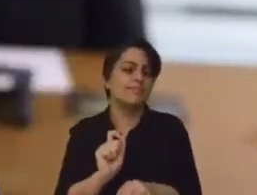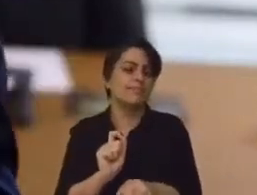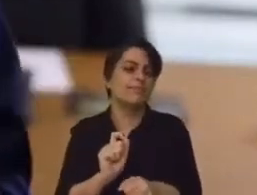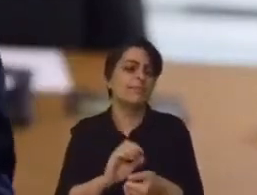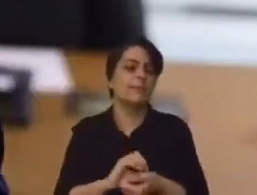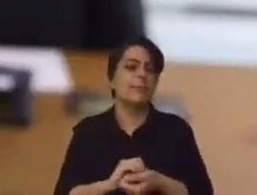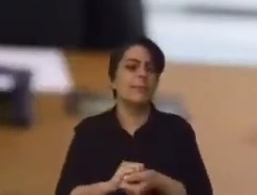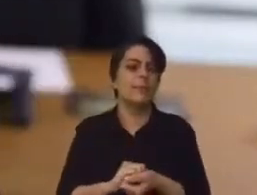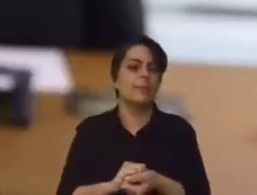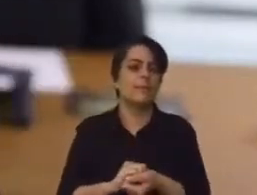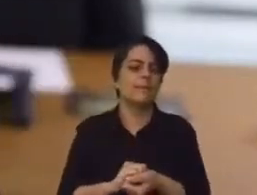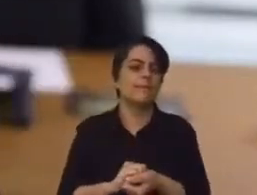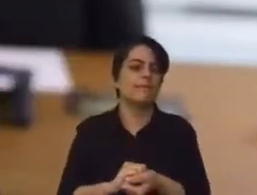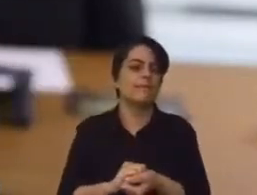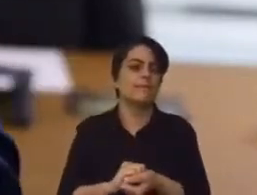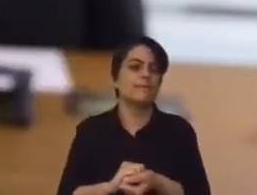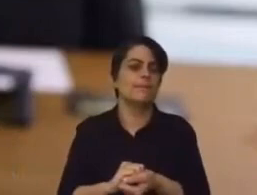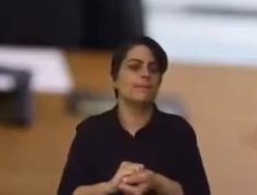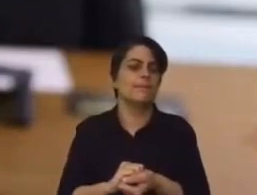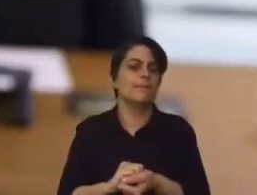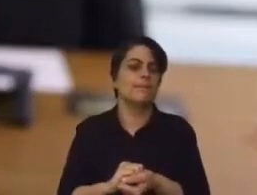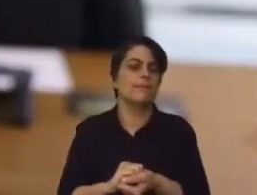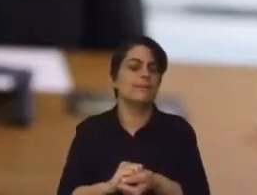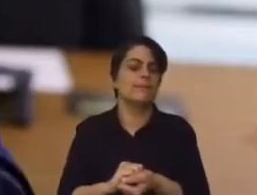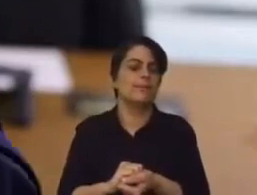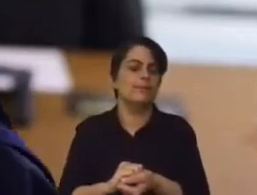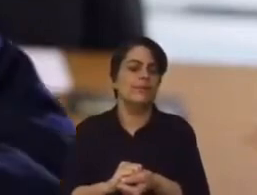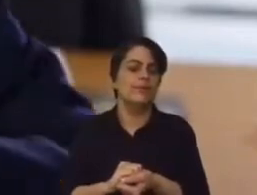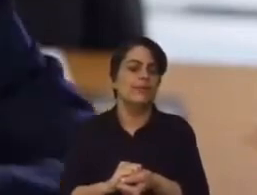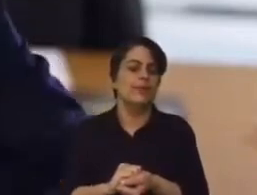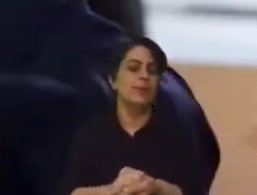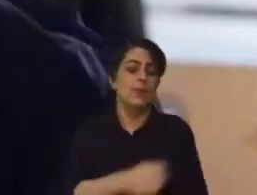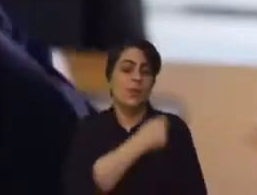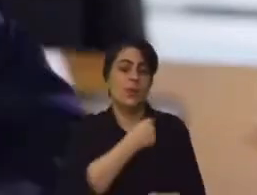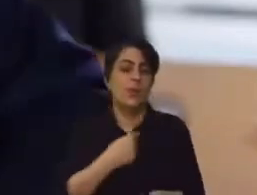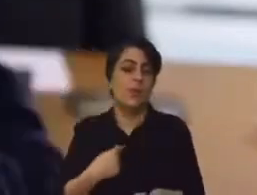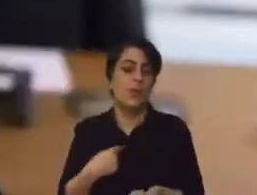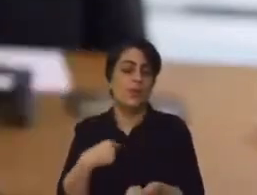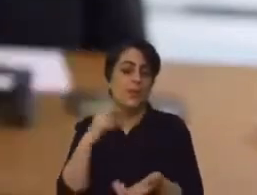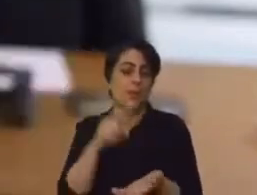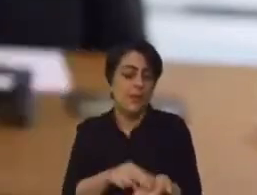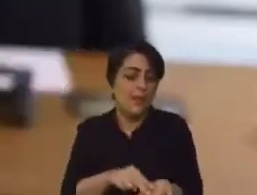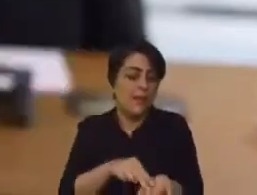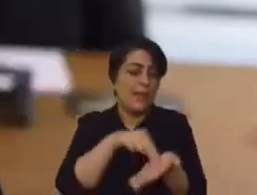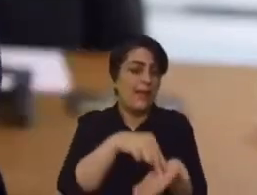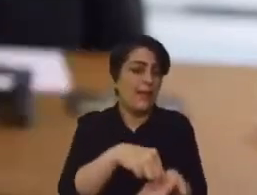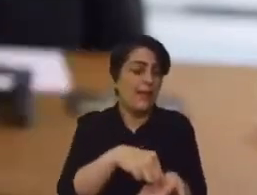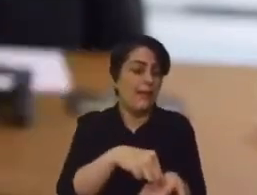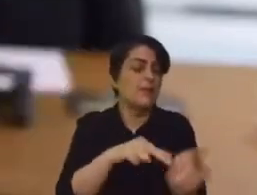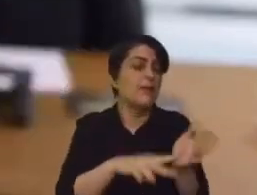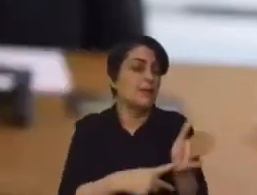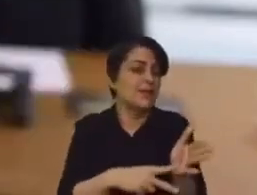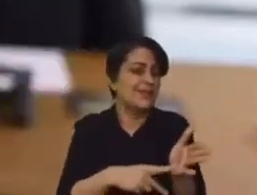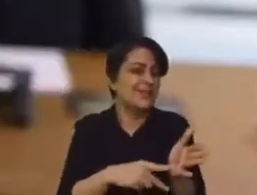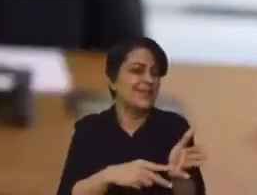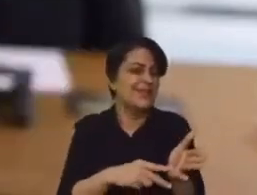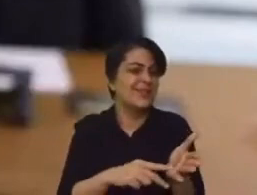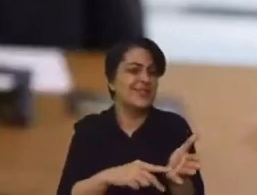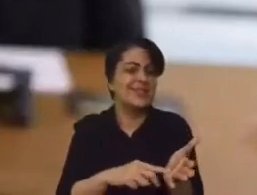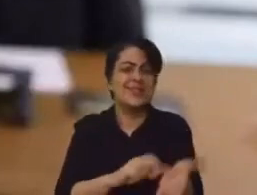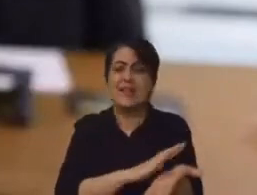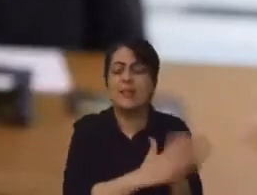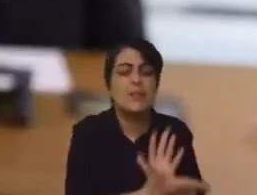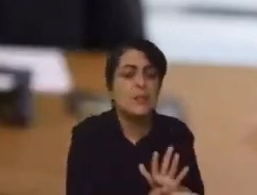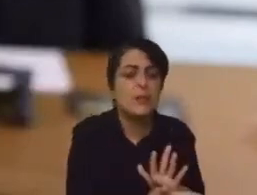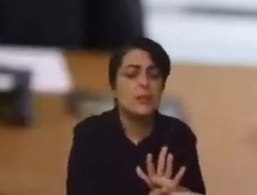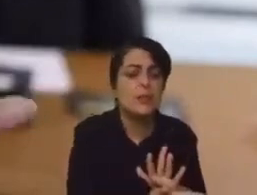a possibilidade de representatividade do movimento sindical, porque eles destruíram a possibilidade do sindicato fazer finança